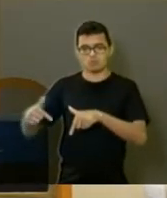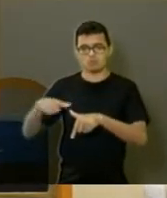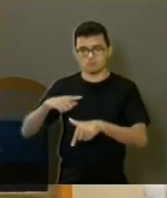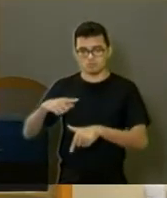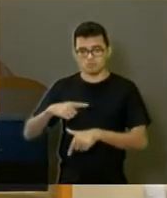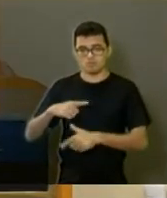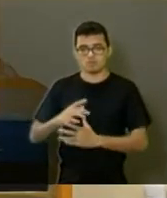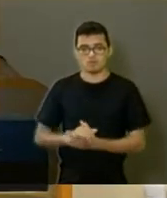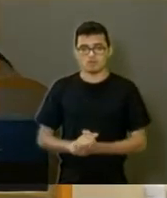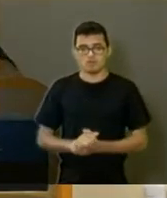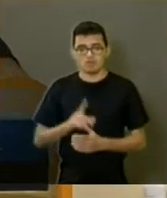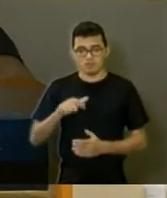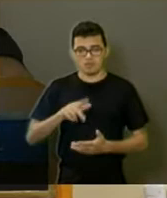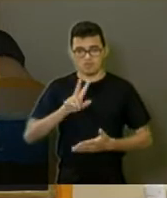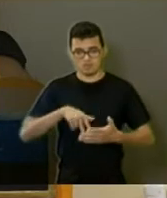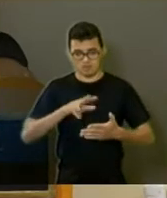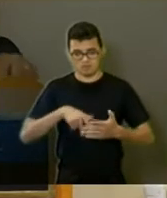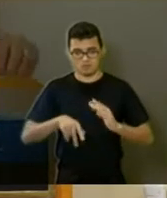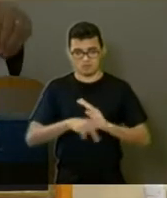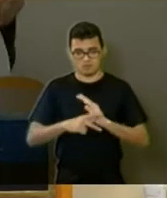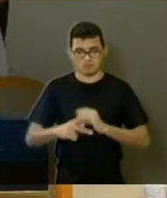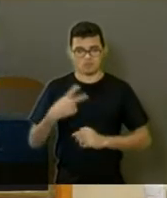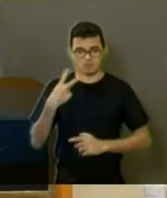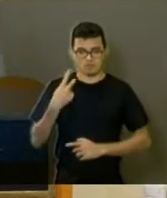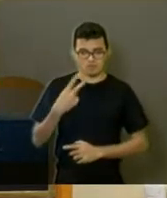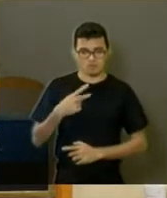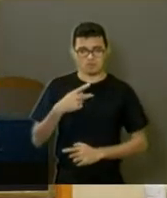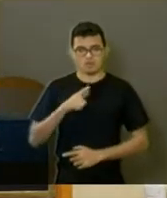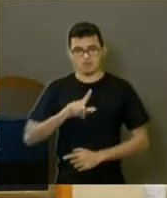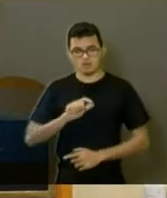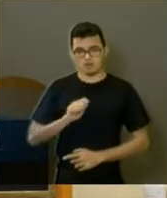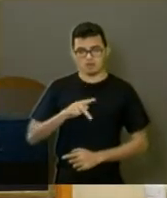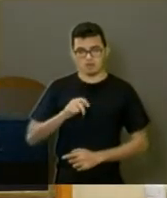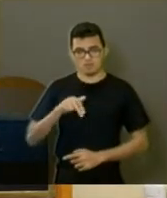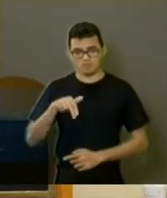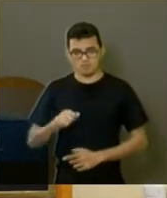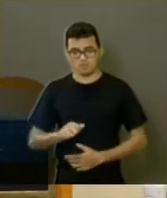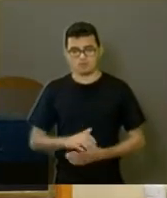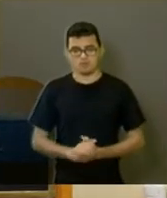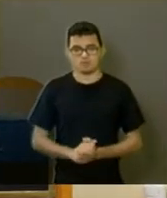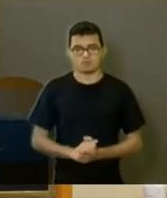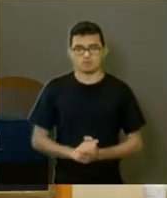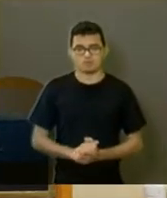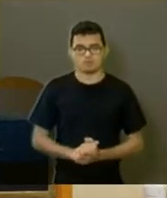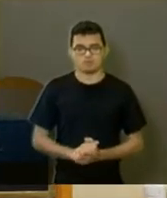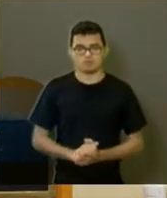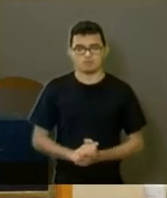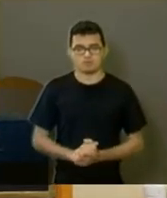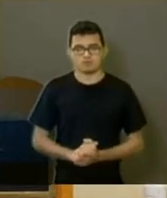Esta leitura do decreto será feita pelo vereador doutor Lapena.